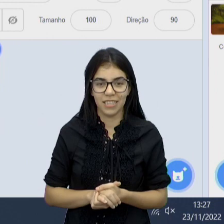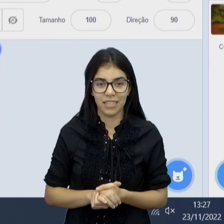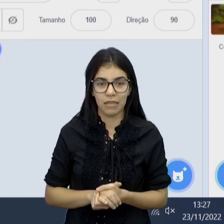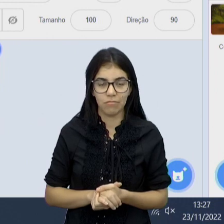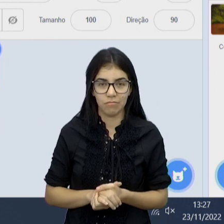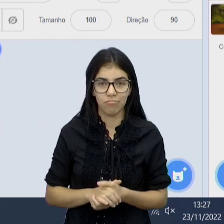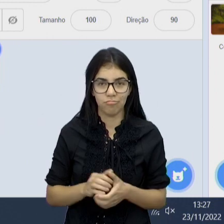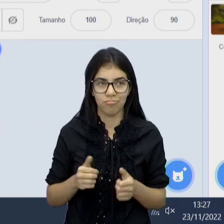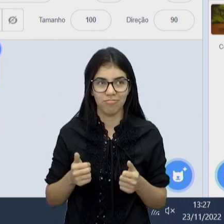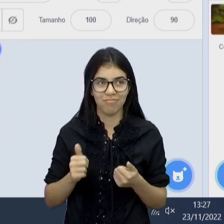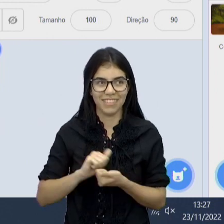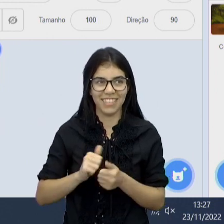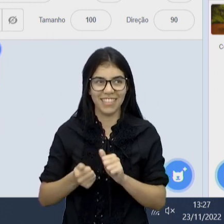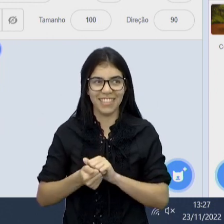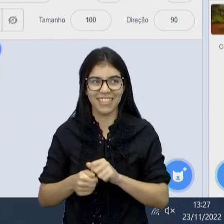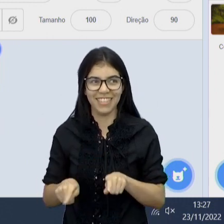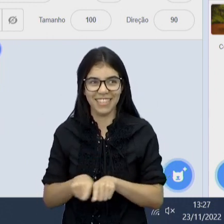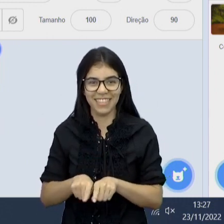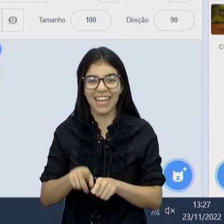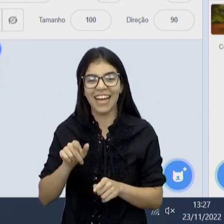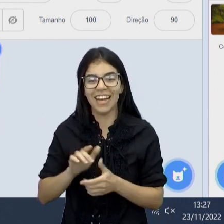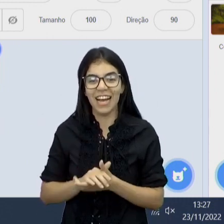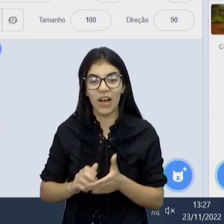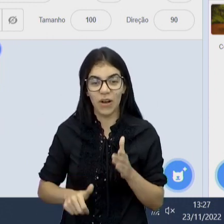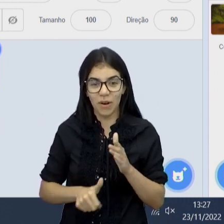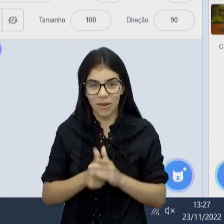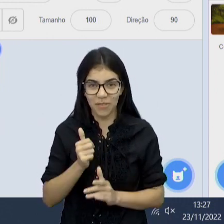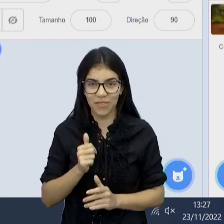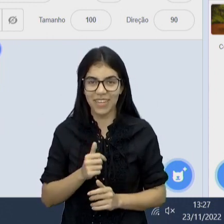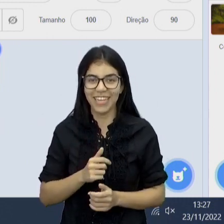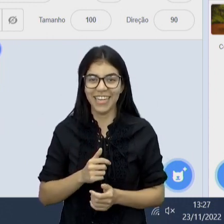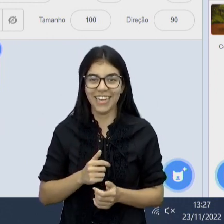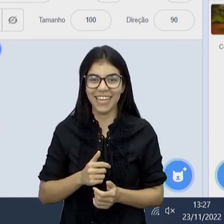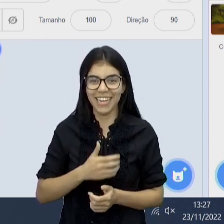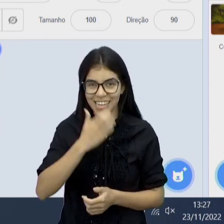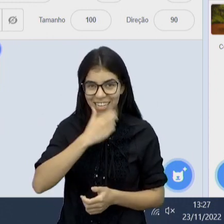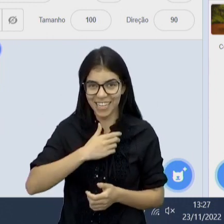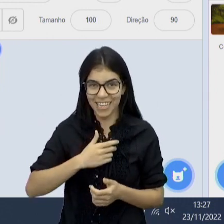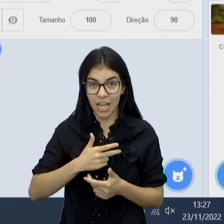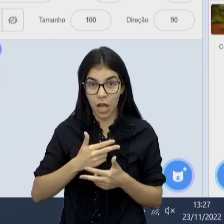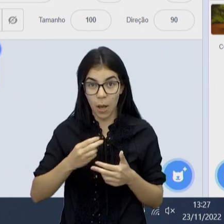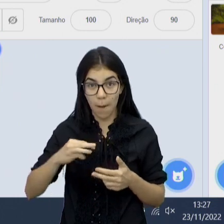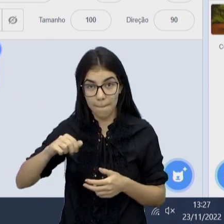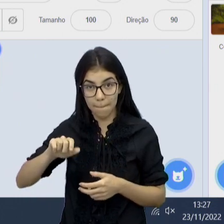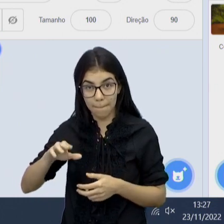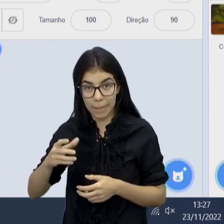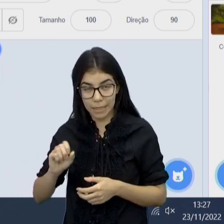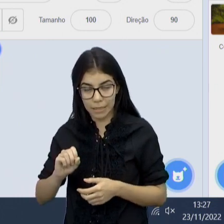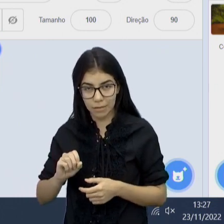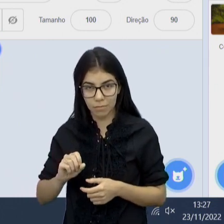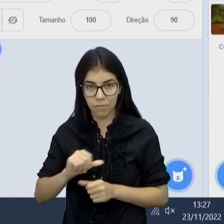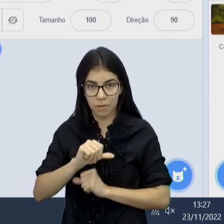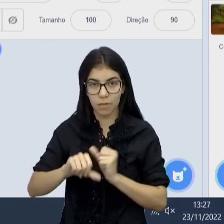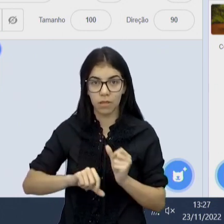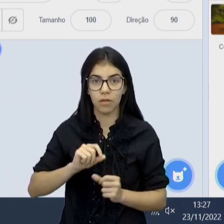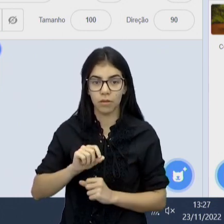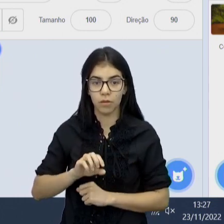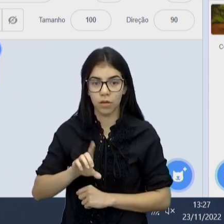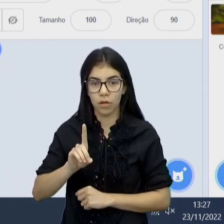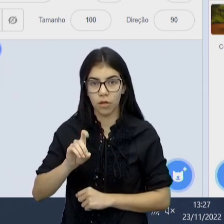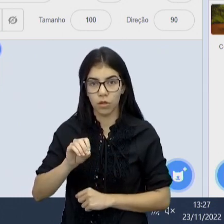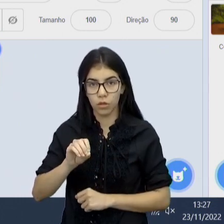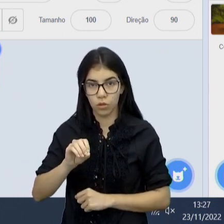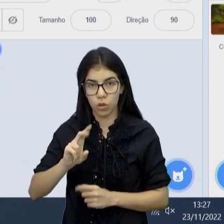Encaixou? Encaixou. Muito bem. No primeiro espaço, onde está aqui, fruta que é a primeira que tá aí, maçã. Maçã. Você vai digitar o seguinte frase: o dobro do